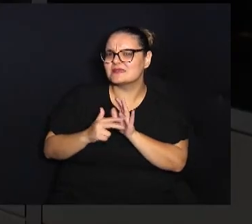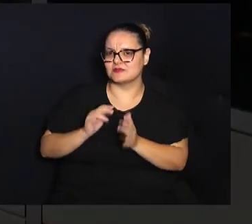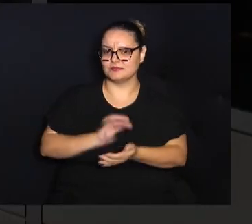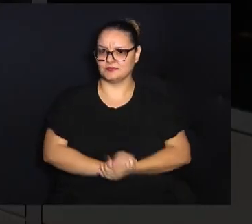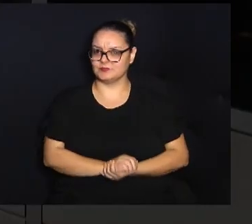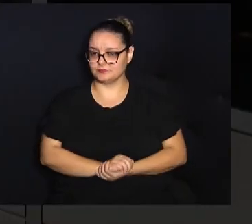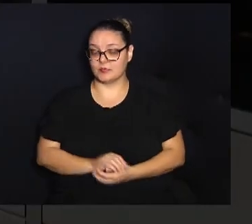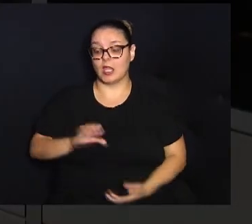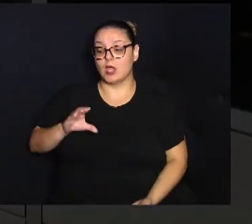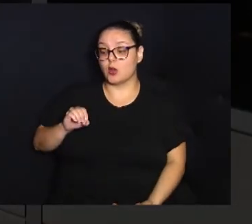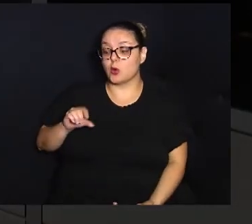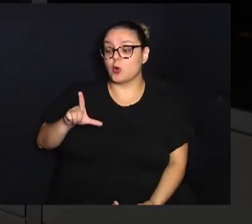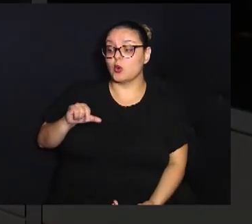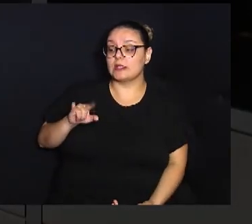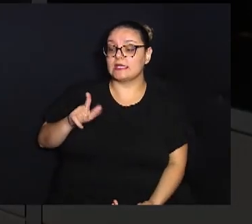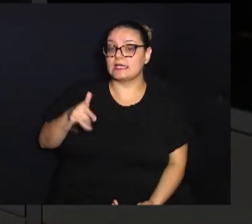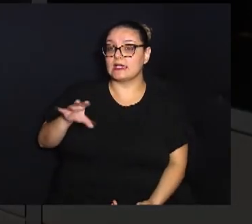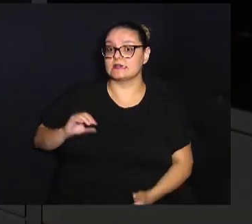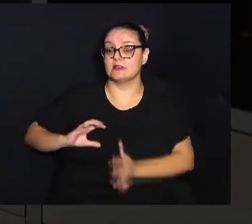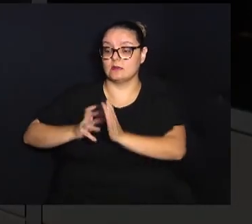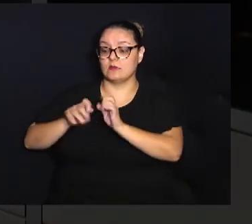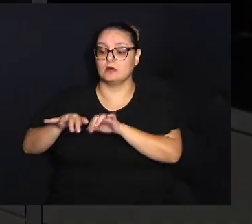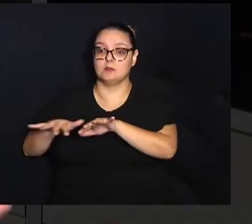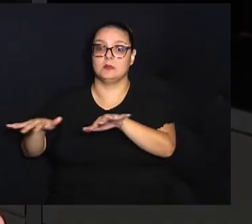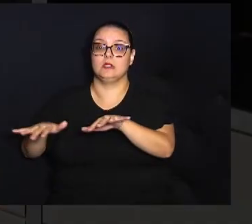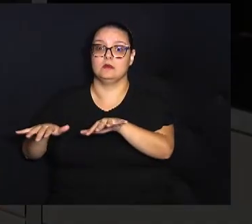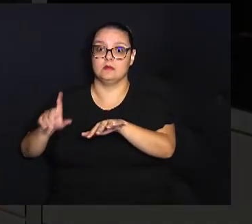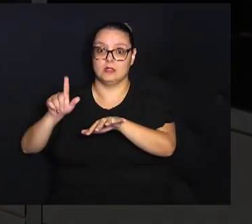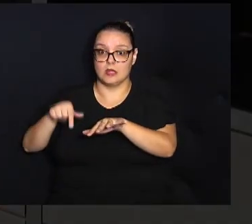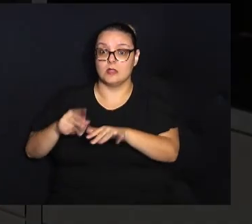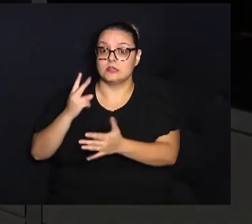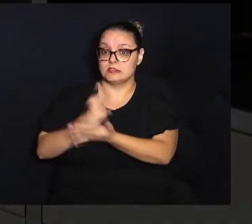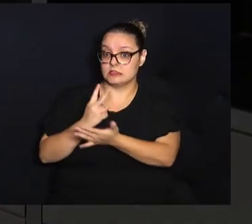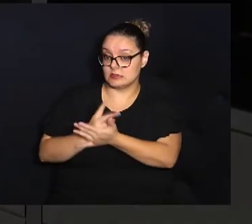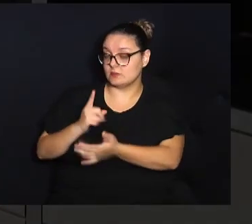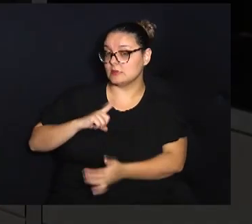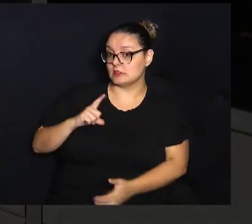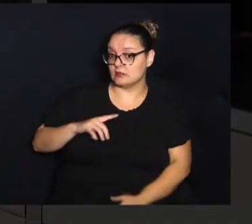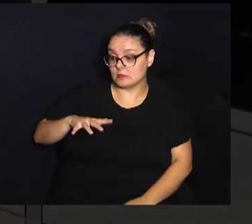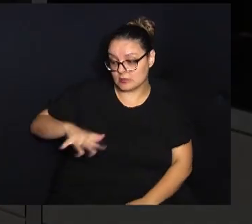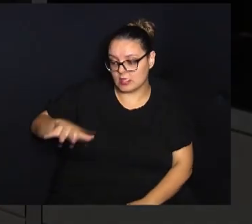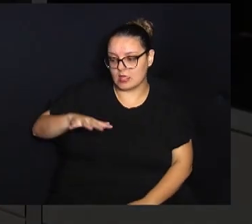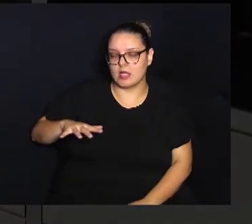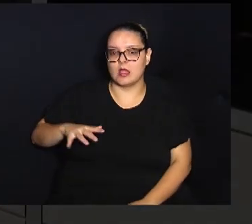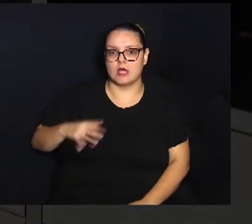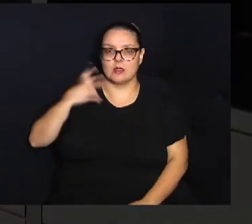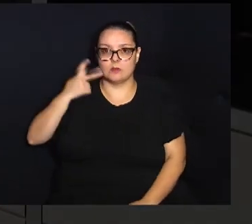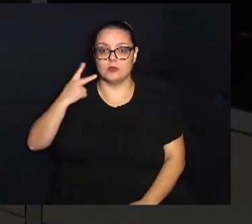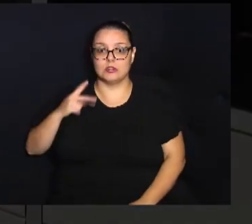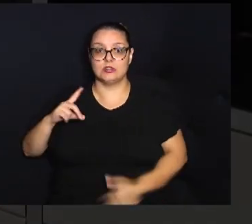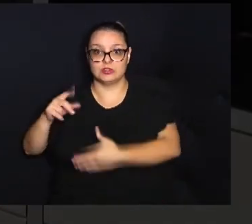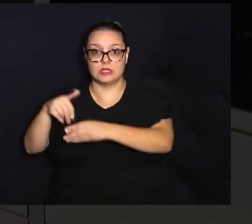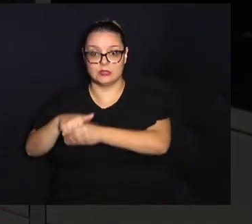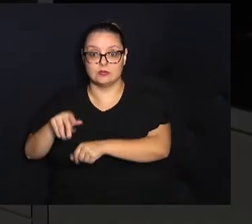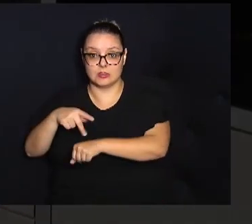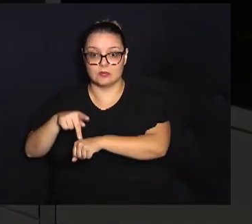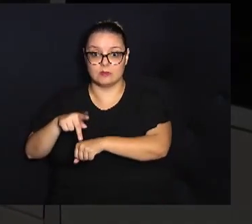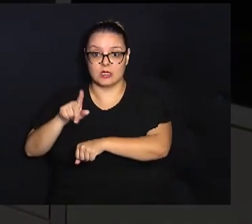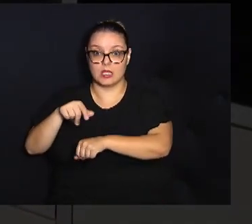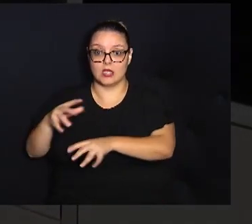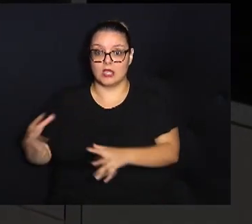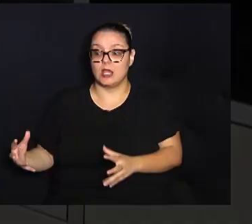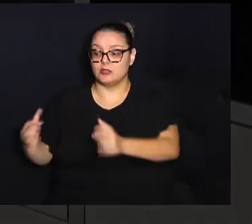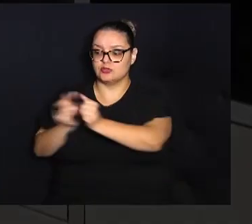das coligações, na verdade, é uma figura que sempre existiu na vida política eleitoral do país, que são a junção de